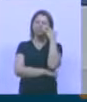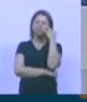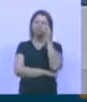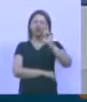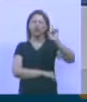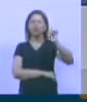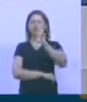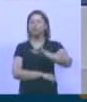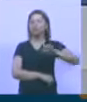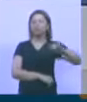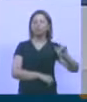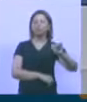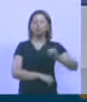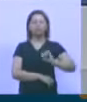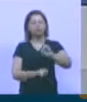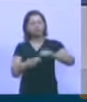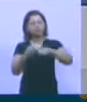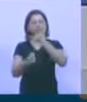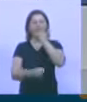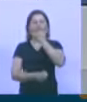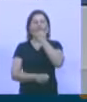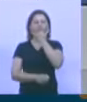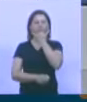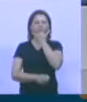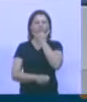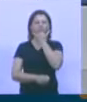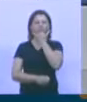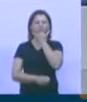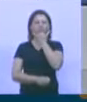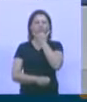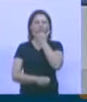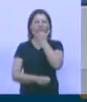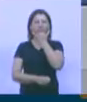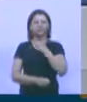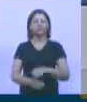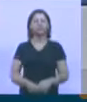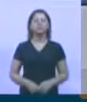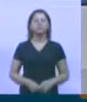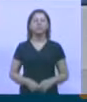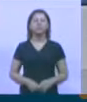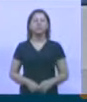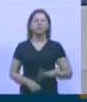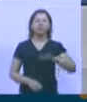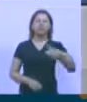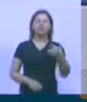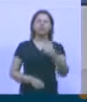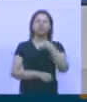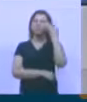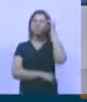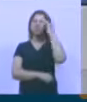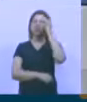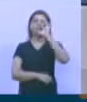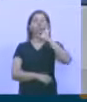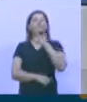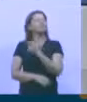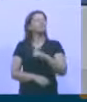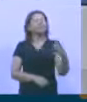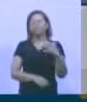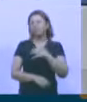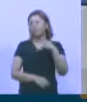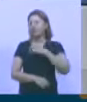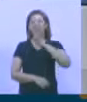Deus jamais me perdoará. I begin to feel that God will send me to hell. E aí eu penso, não tem mais jeito não,